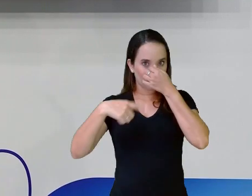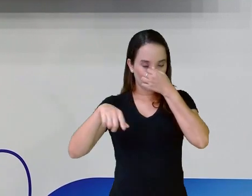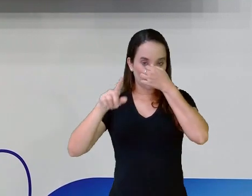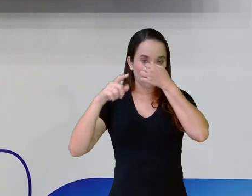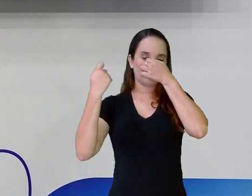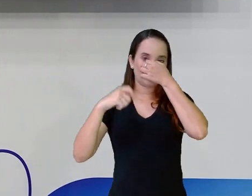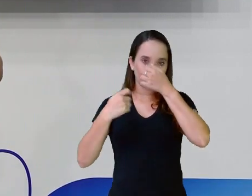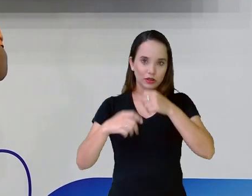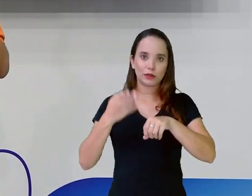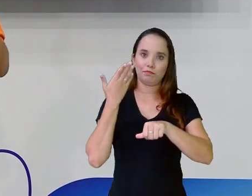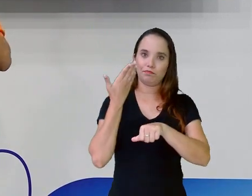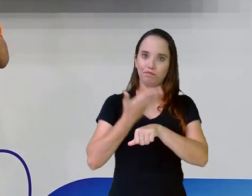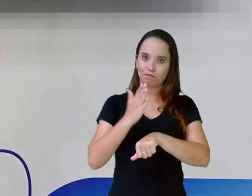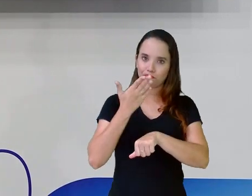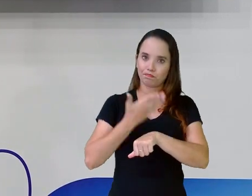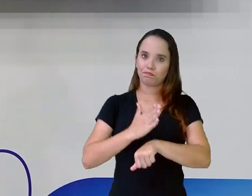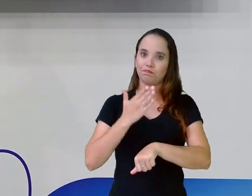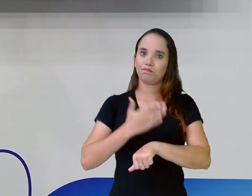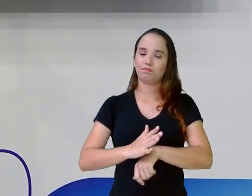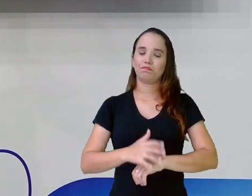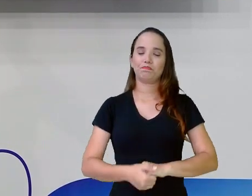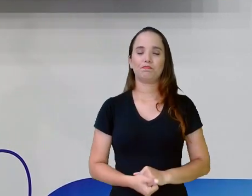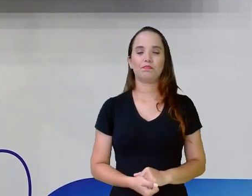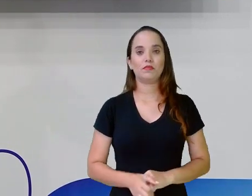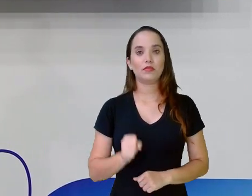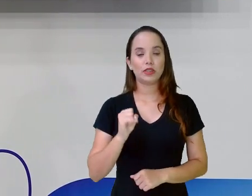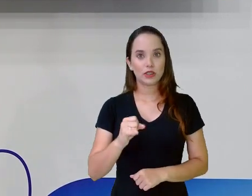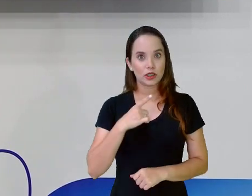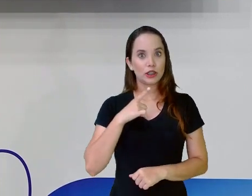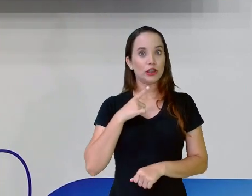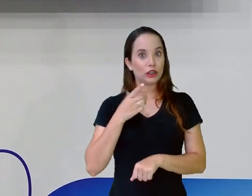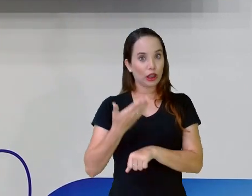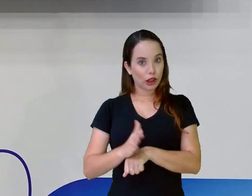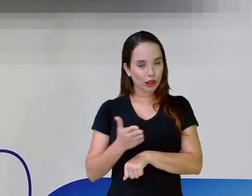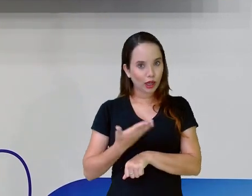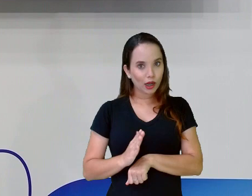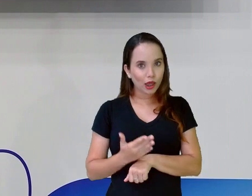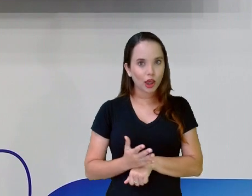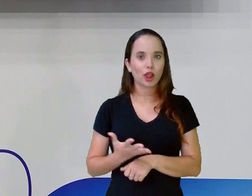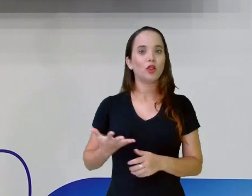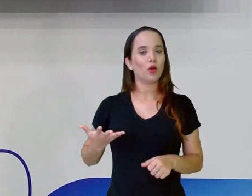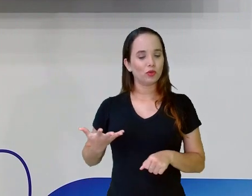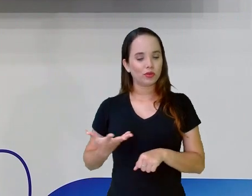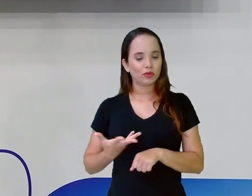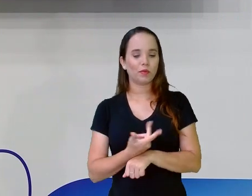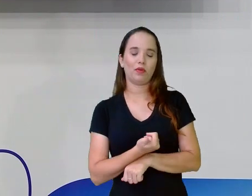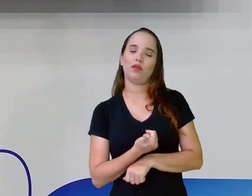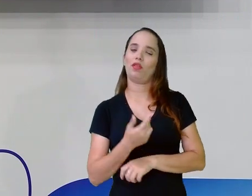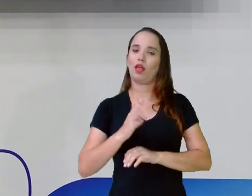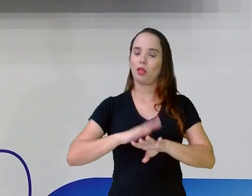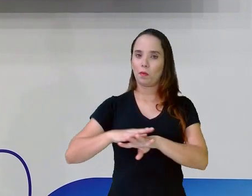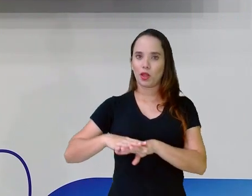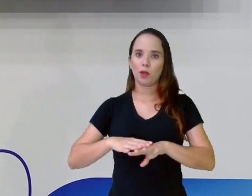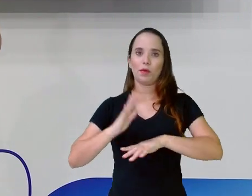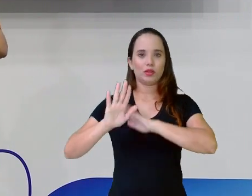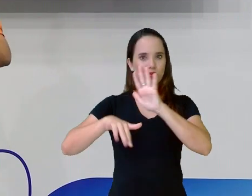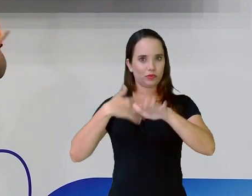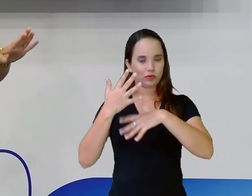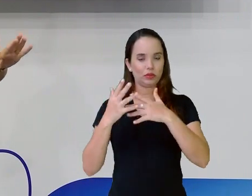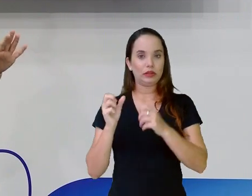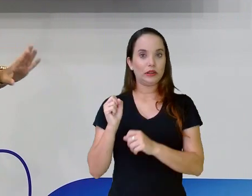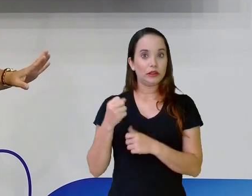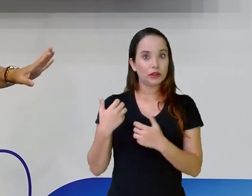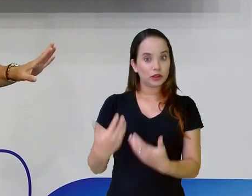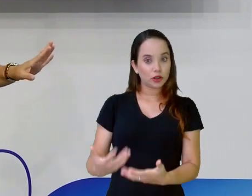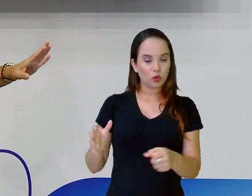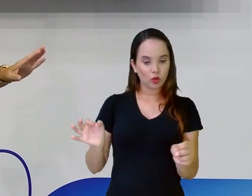treinar. É a partir do treino que a gente desenvolve as habilidades matemáticas, tá? Então, nada de terminar essa aula